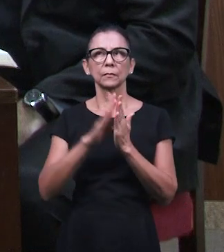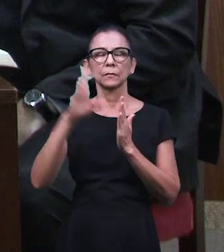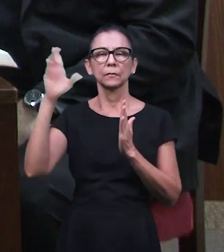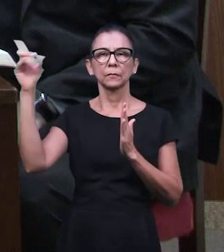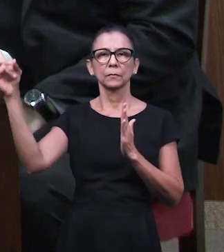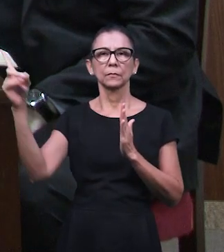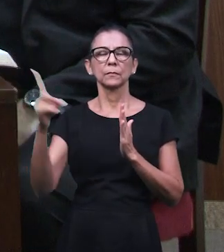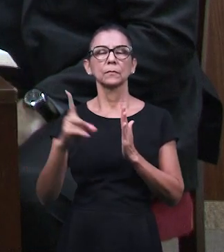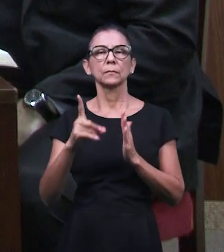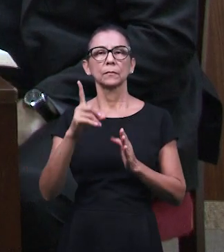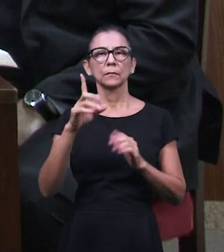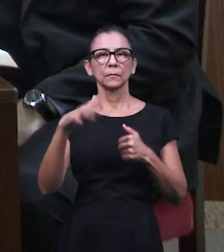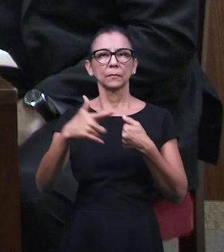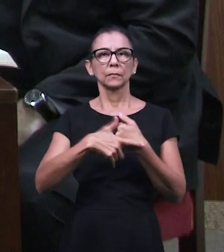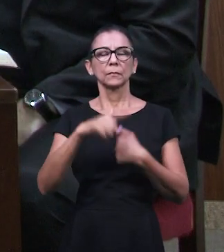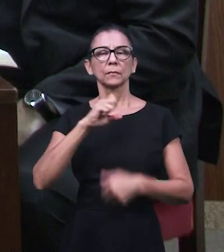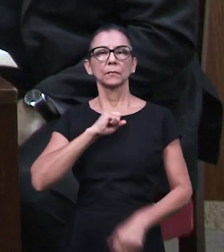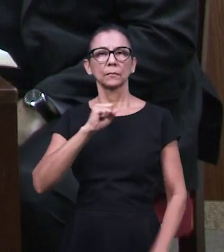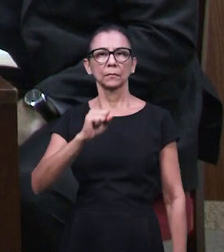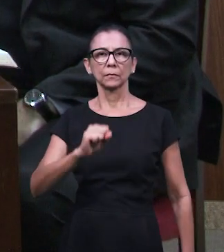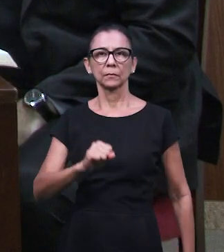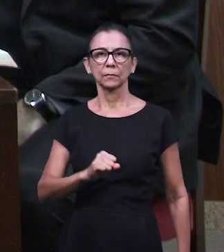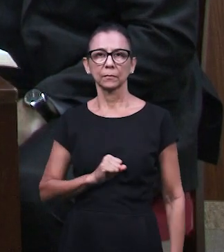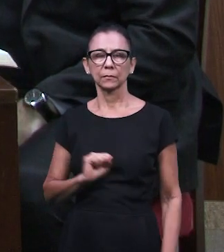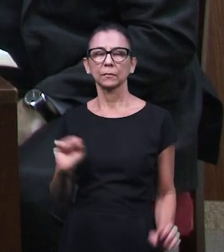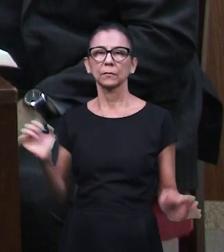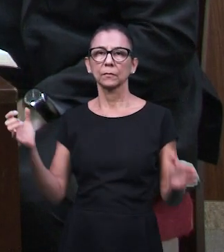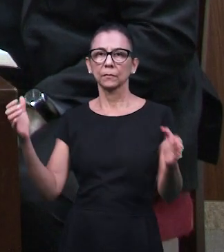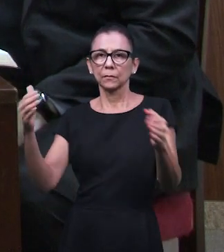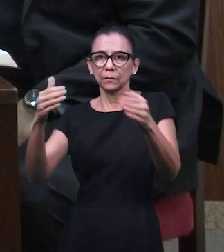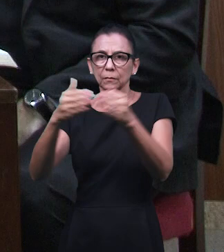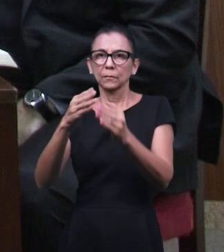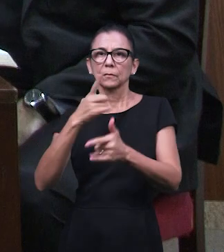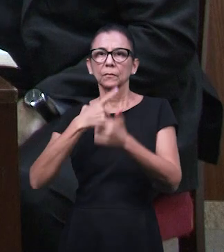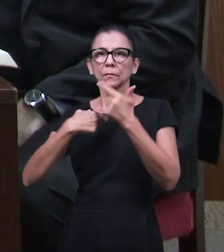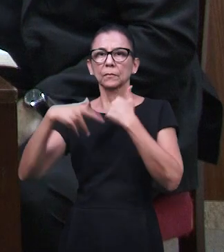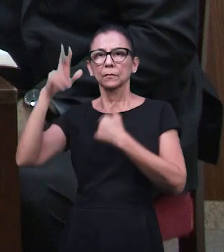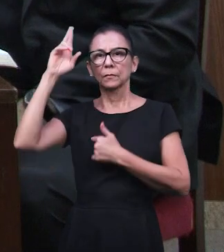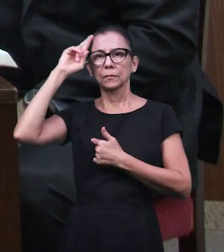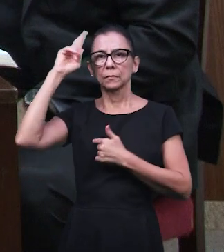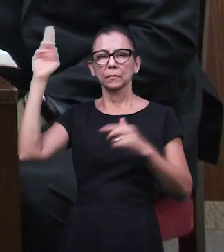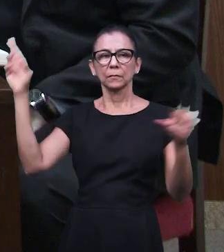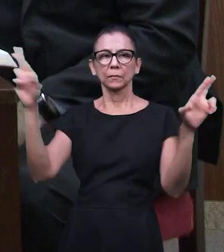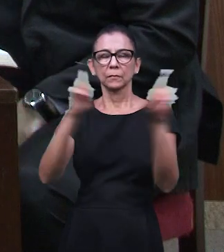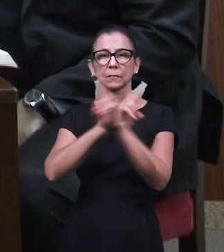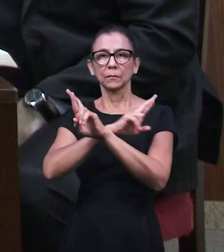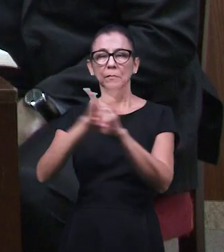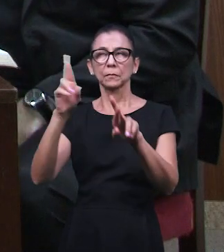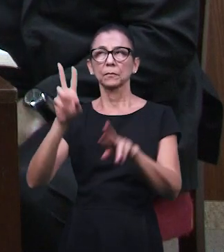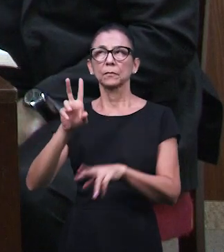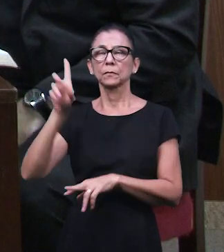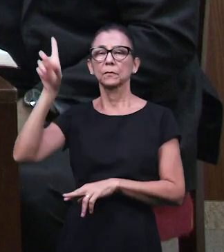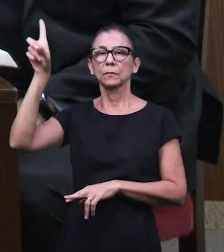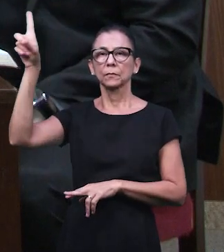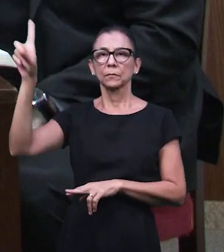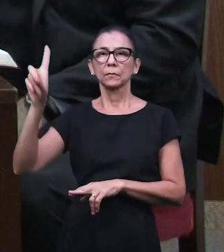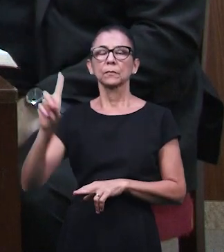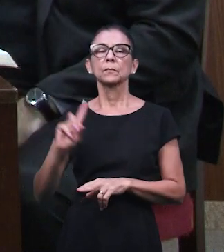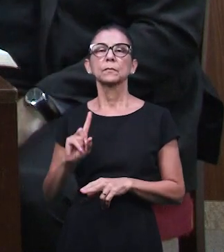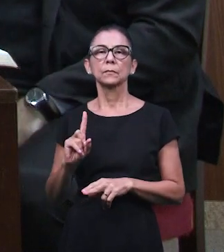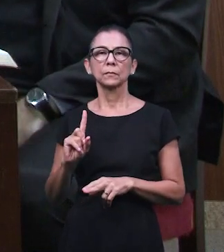de Deus, para o relacionamento do homem com Deus, para a realização do culto, para o projeto